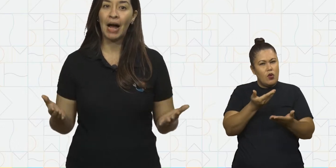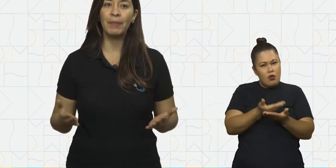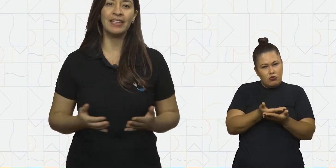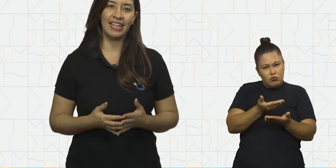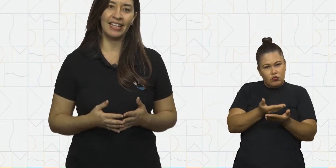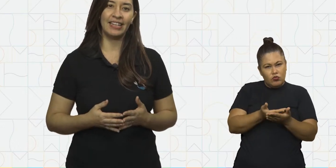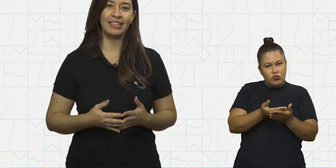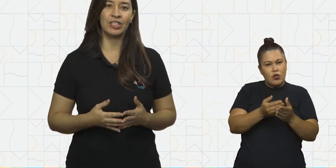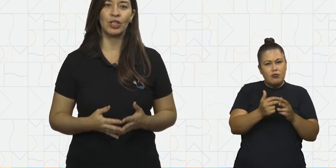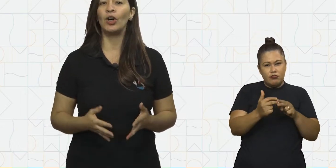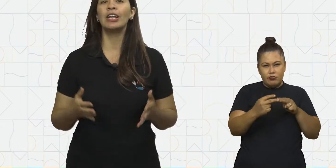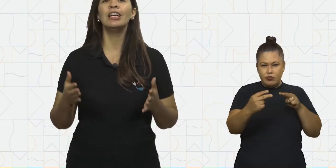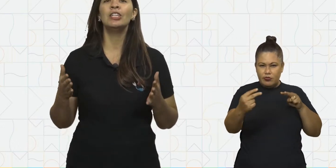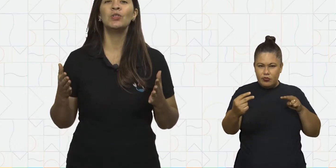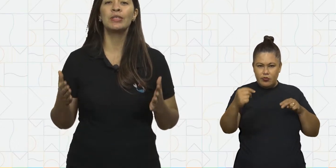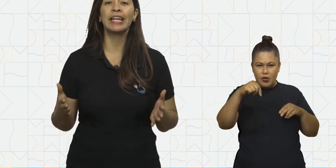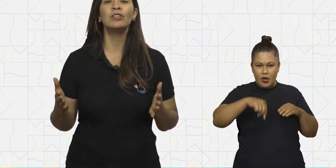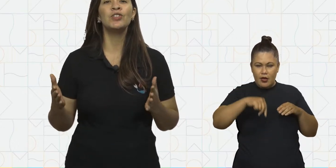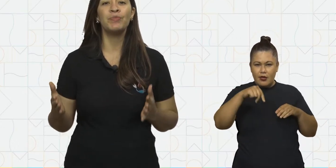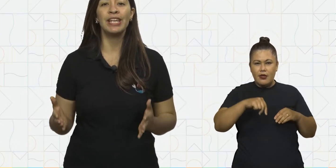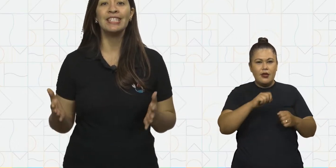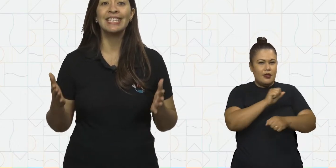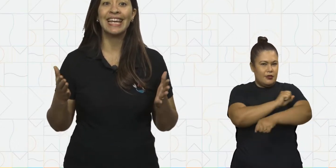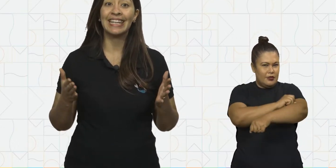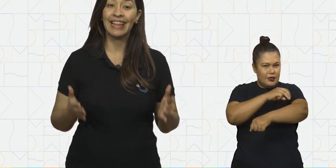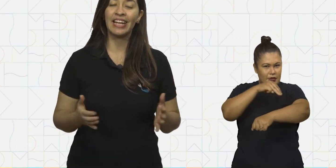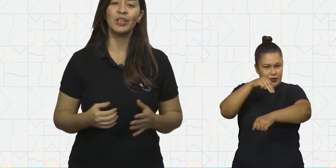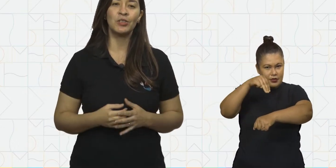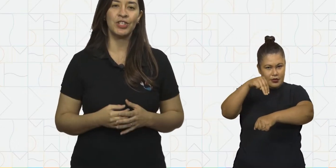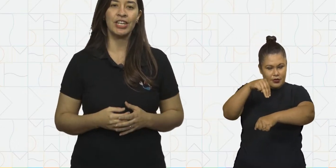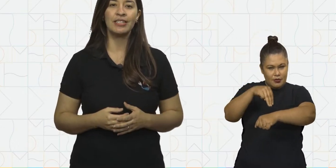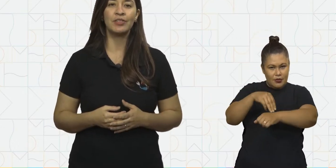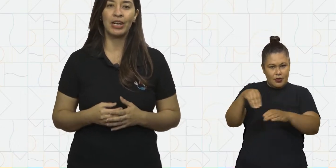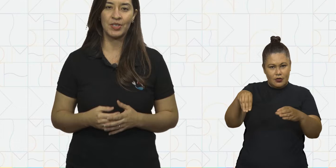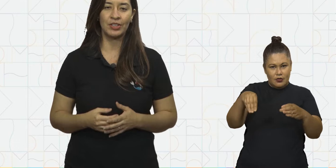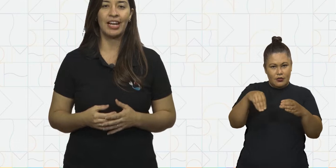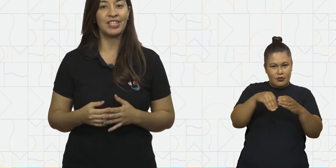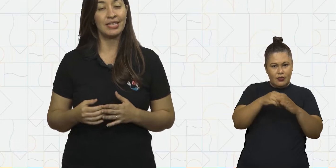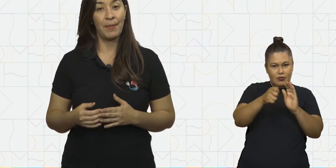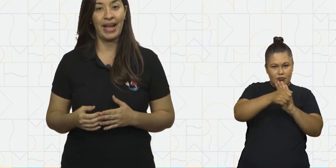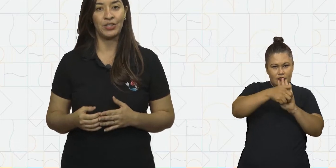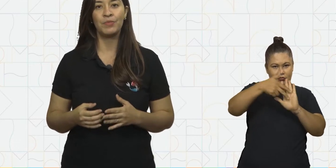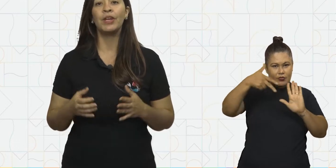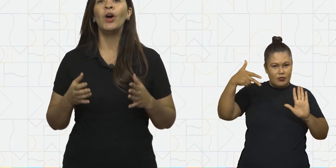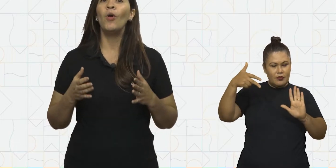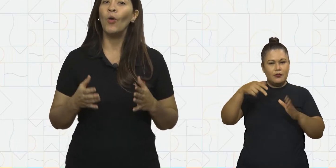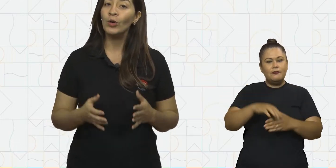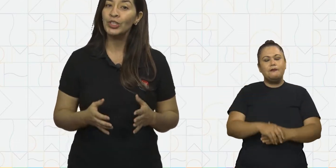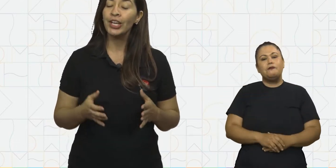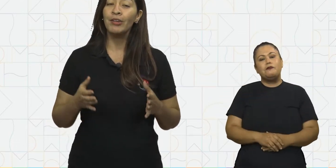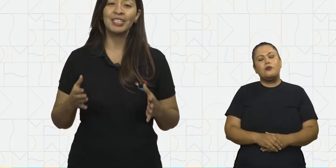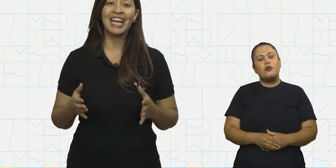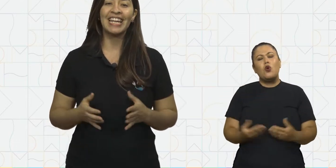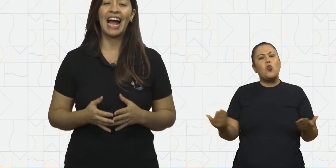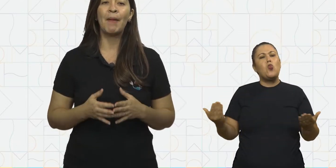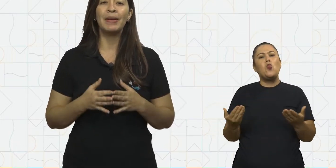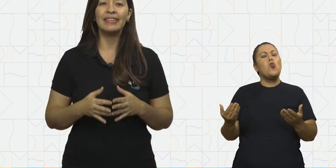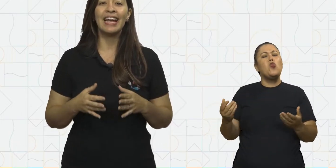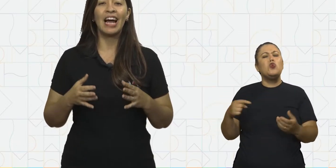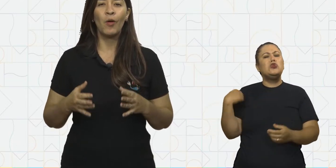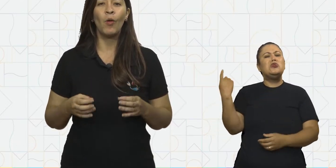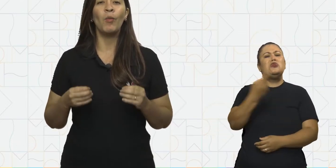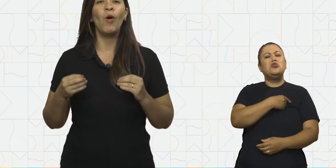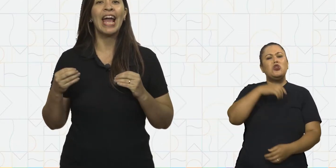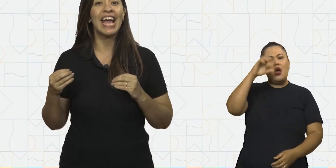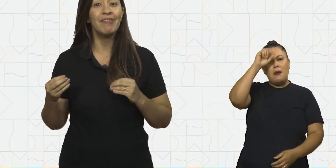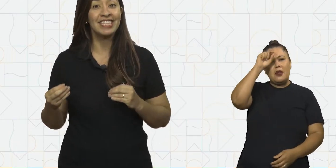projeto Aprender Além da Escola do Centro de Mídias e Tecnologias Educacionais da CEMED. Hoje você irá